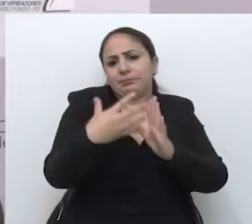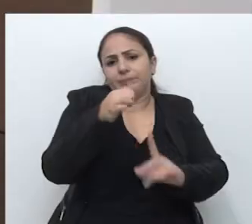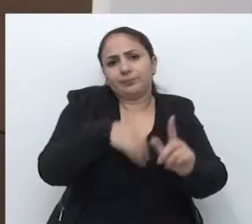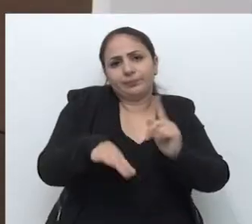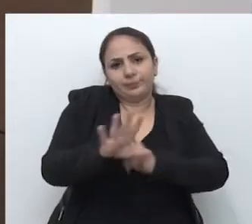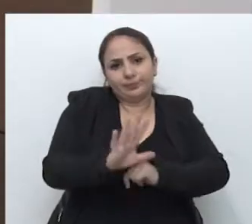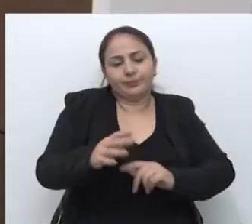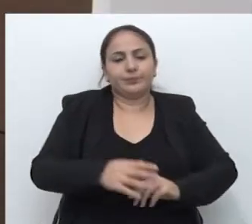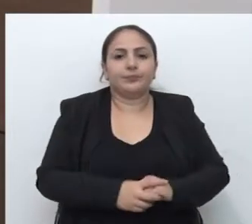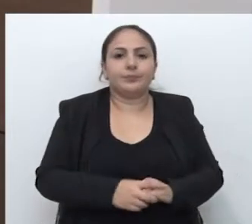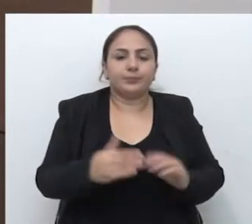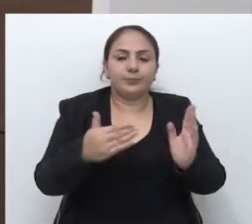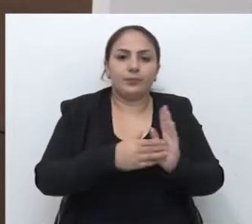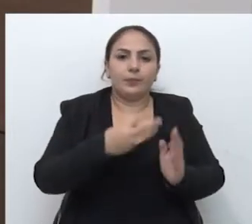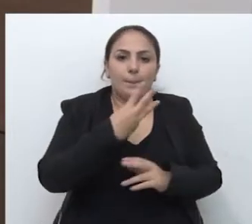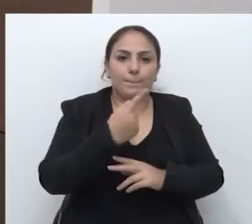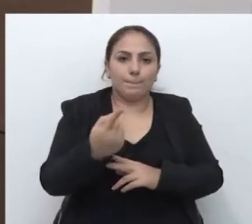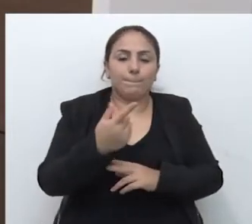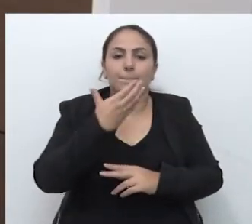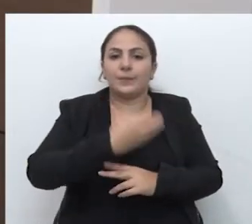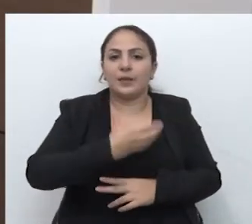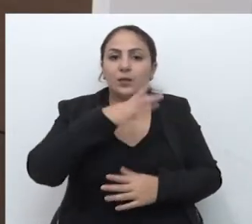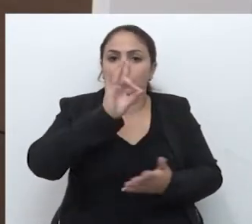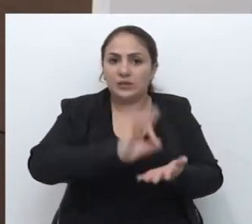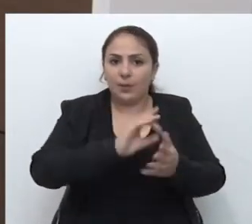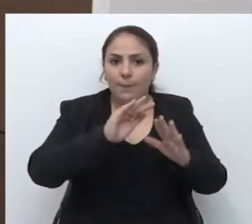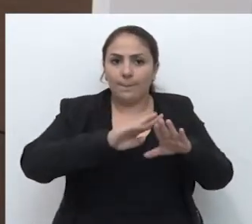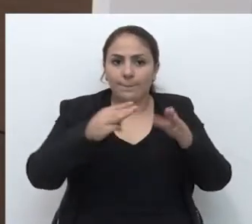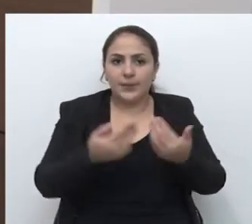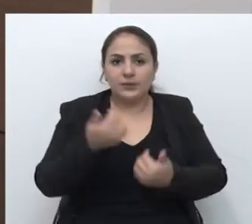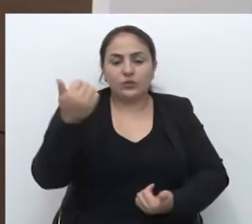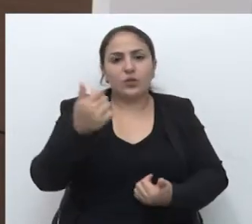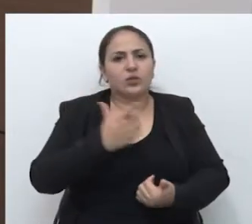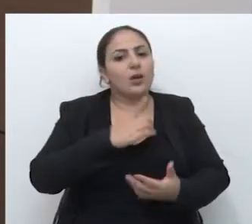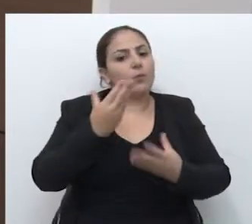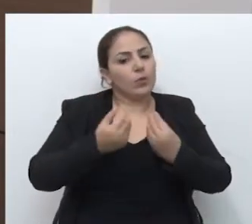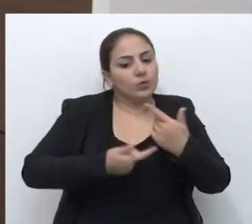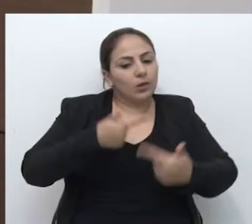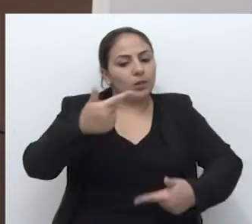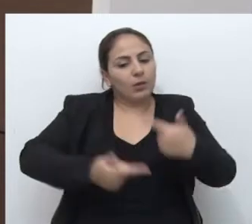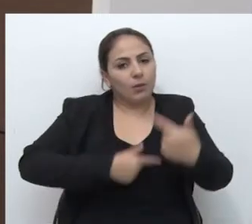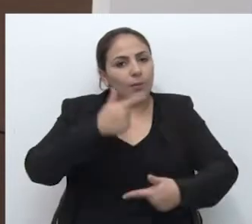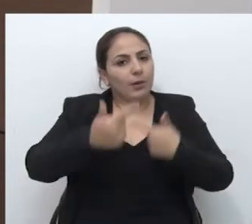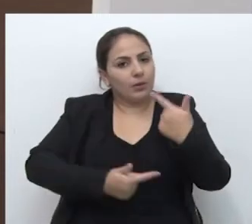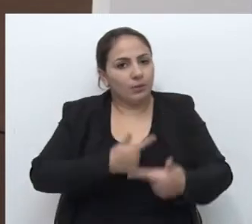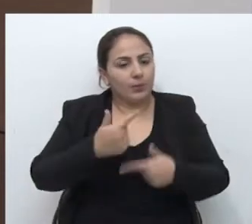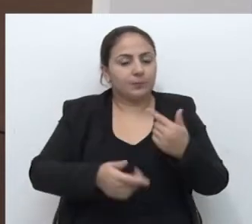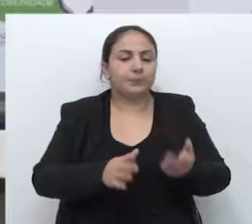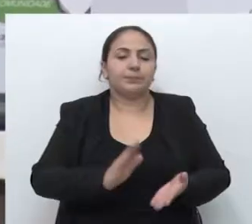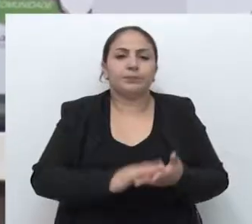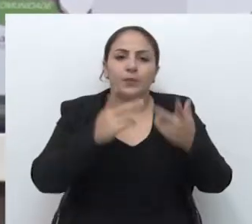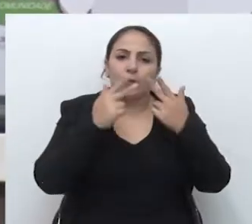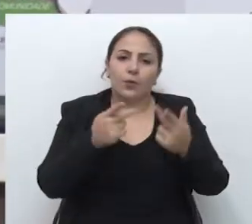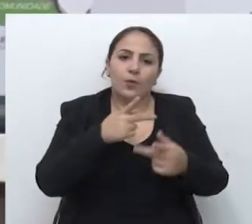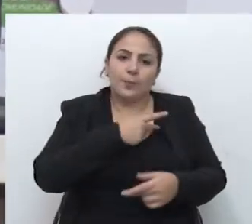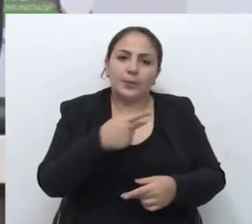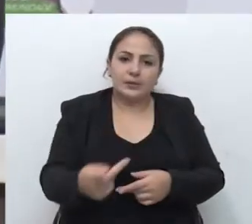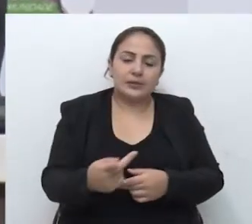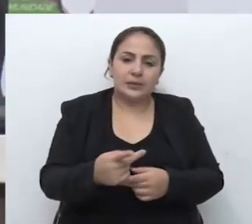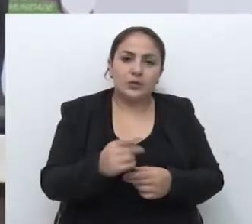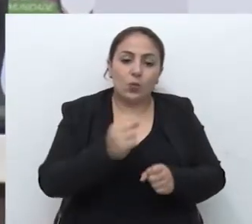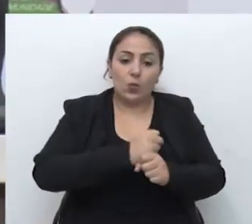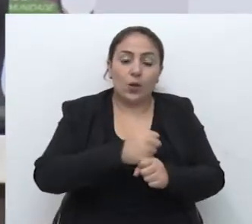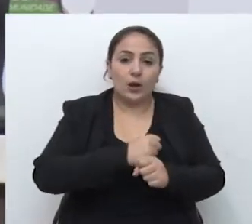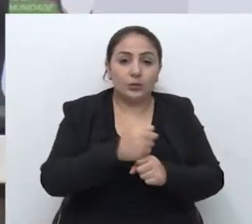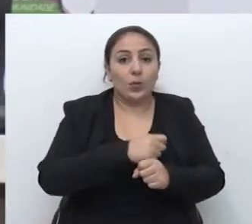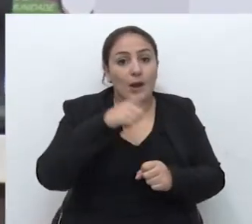redes sociais. Até 31 de dezembro, a atual mesa diretora tem muito trabalho pela frente. Conforme o presidente,